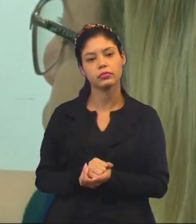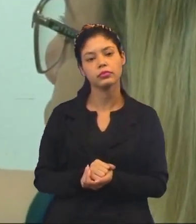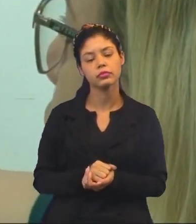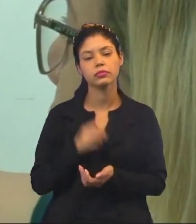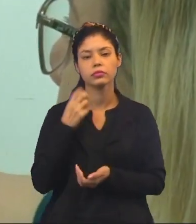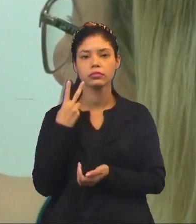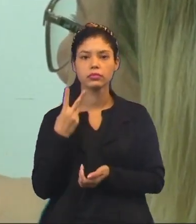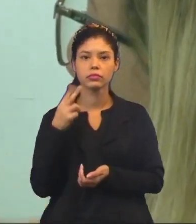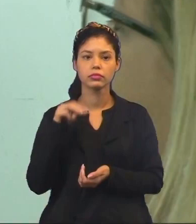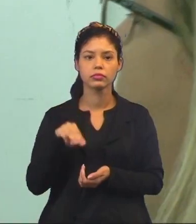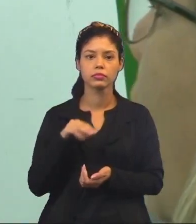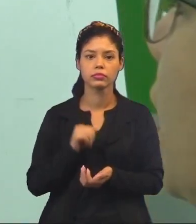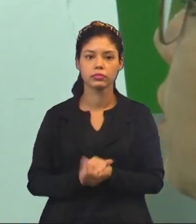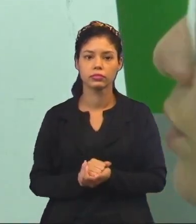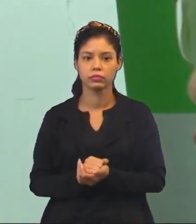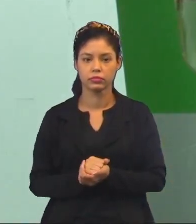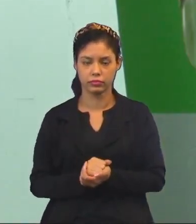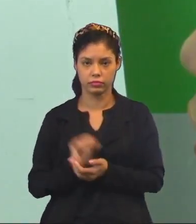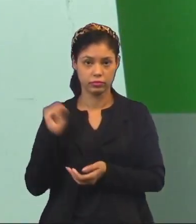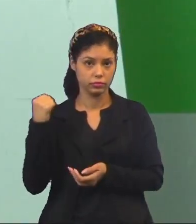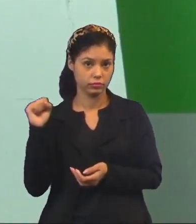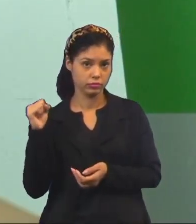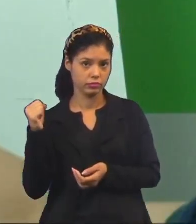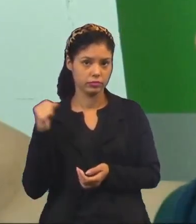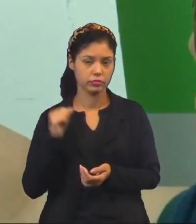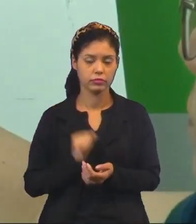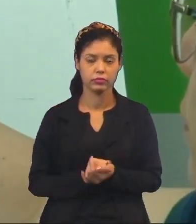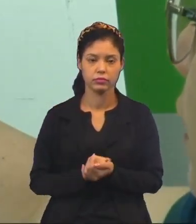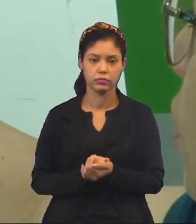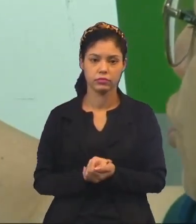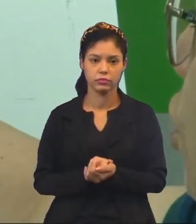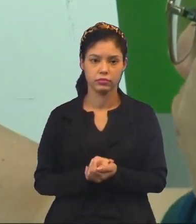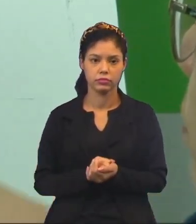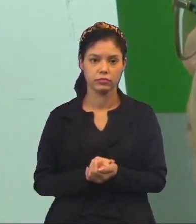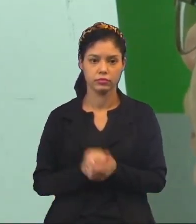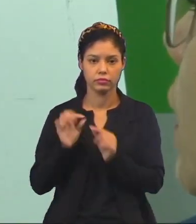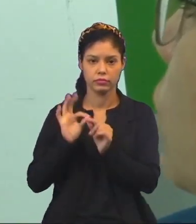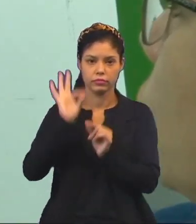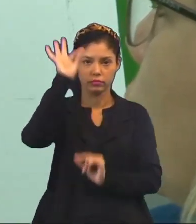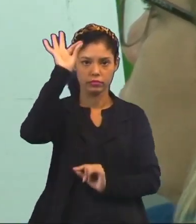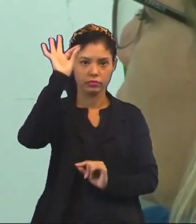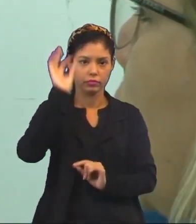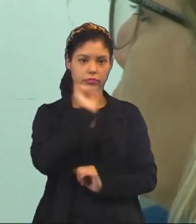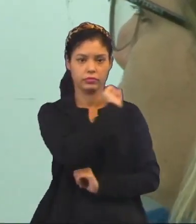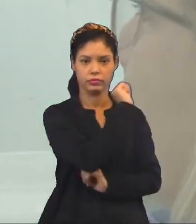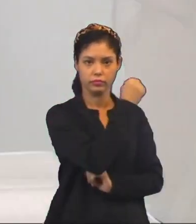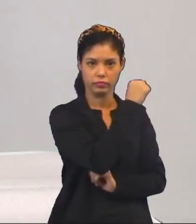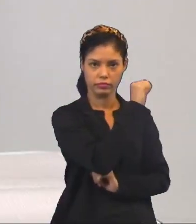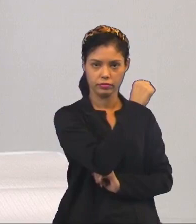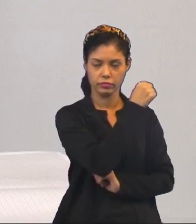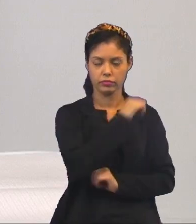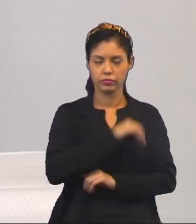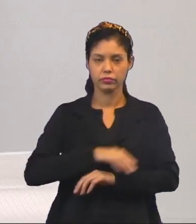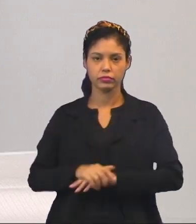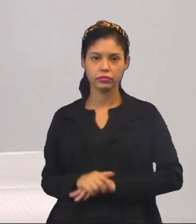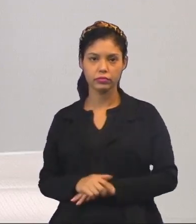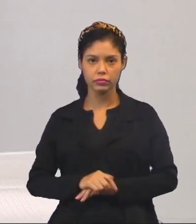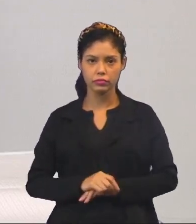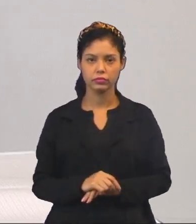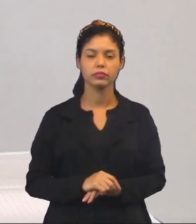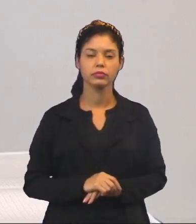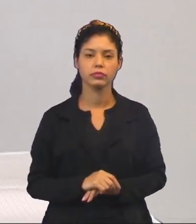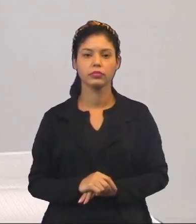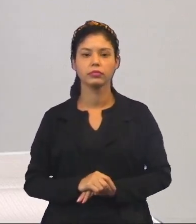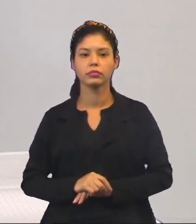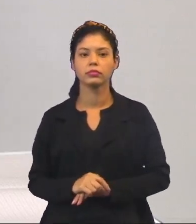aqui também eu vou ter 2 metros. Aqui eu tenho 8 metros de comprimento, do outro lado também vou ter 8